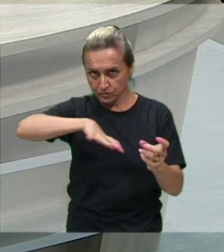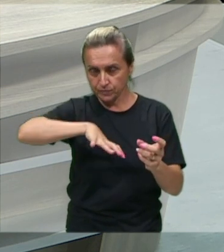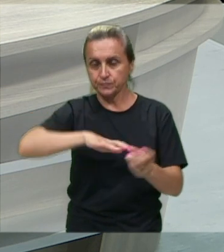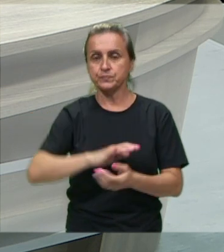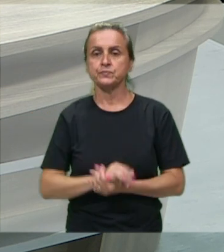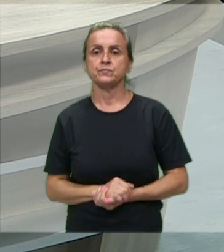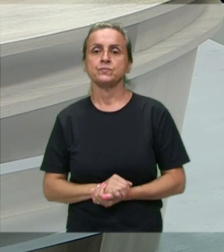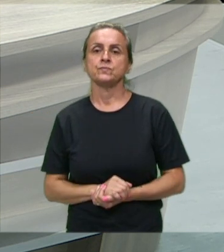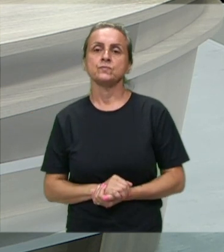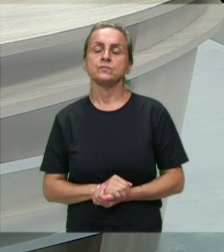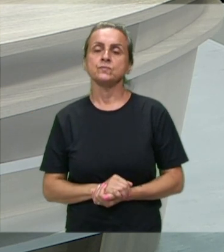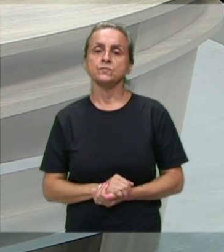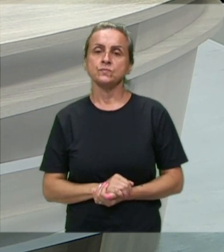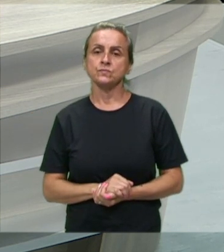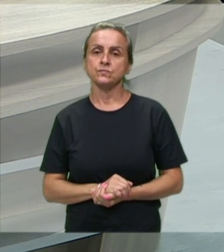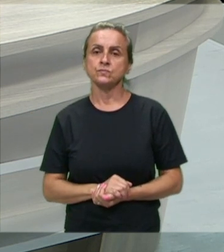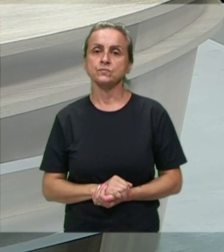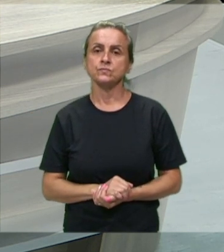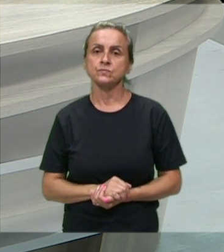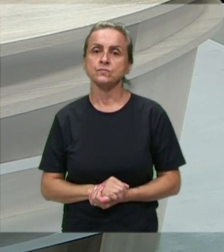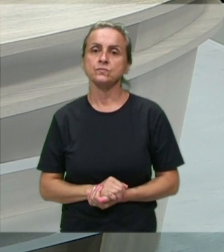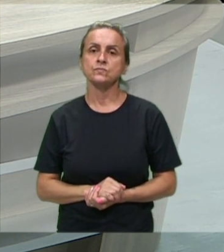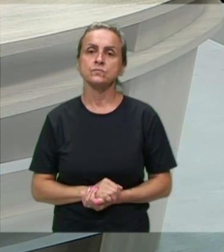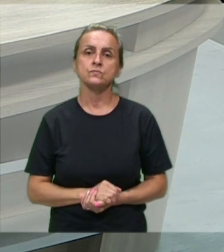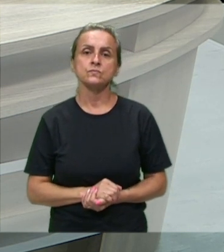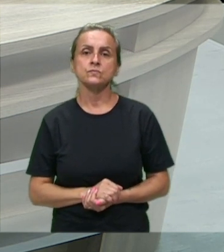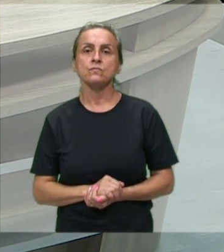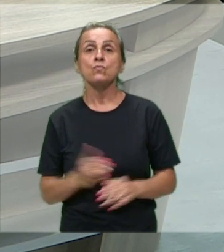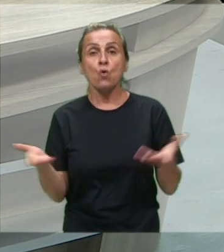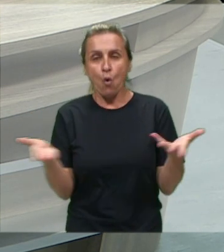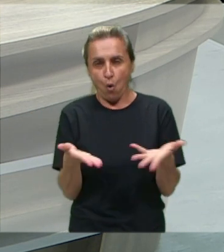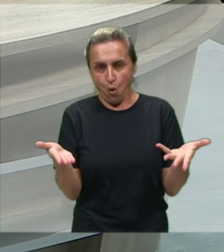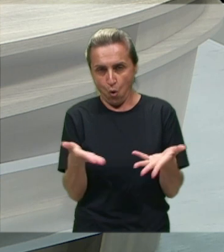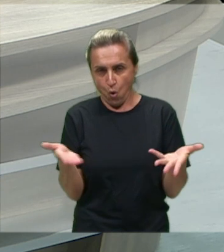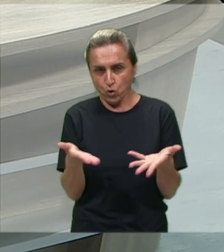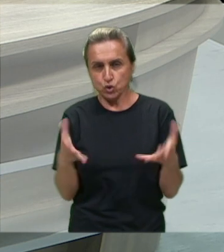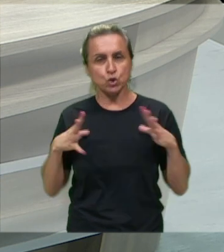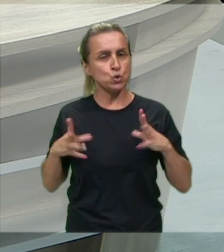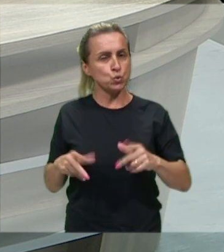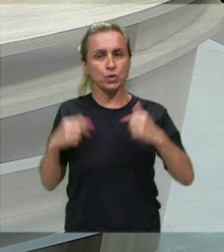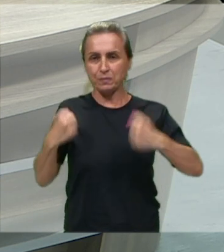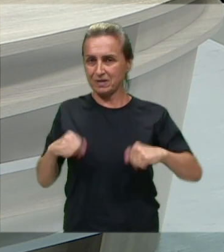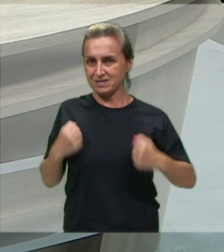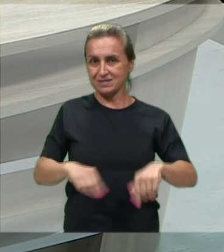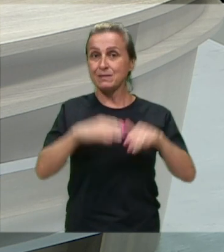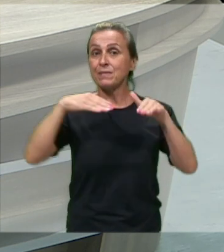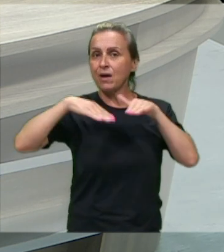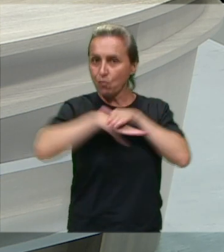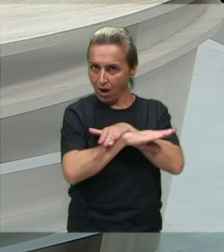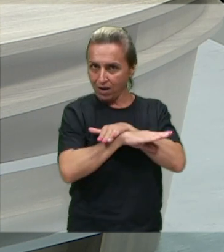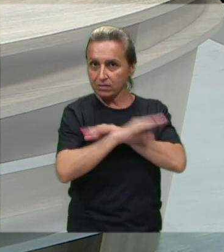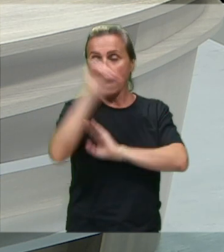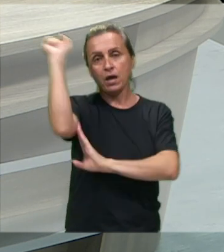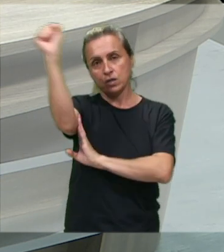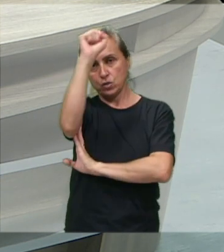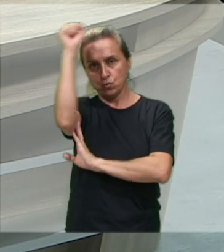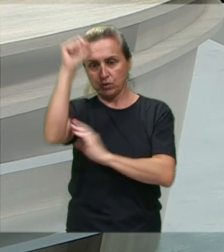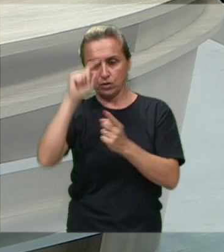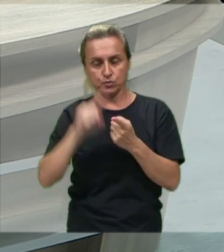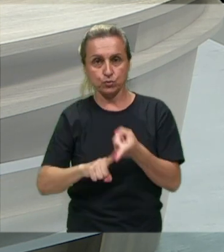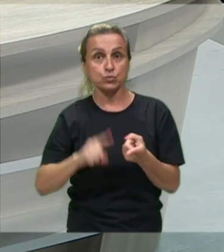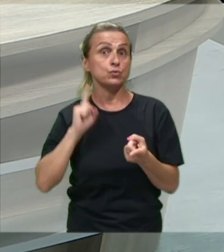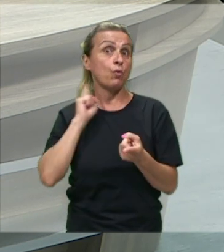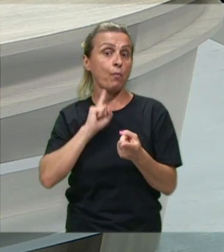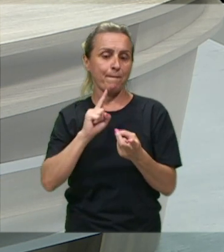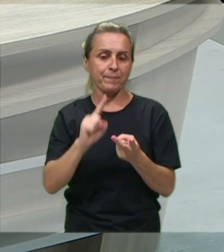colocando toda a demanda de armazenamento em Rio Grande do Sul, Minas Gerais, São